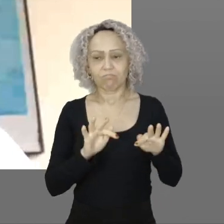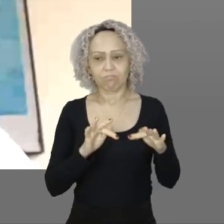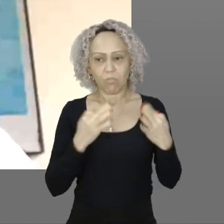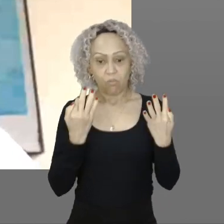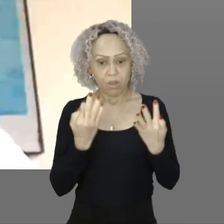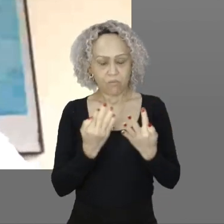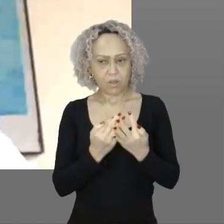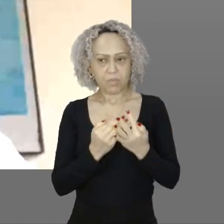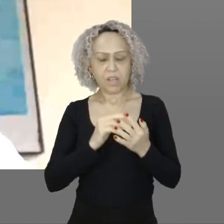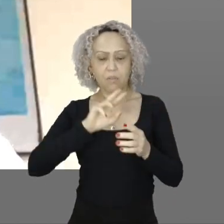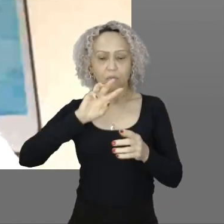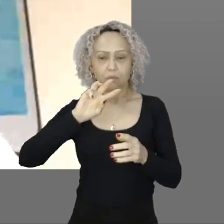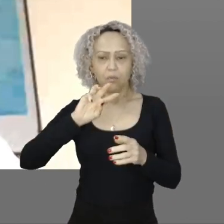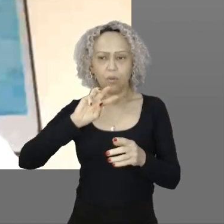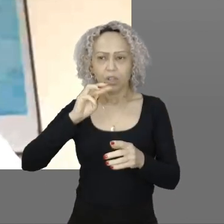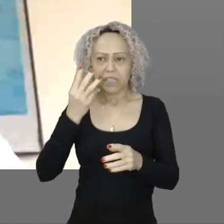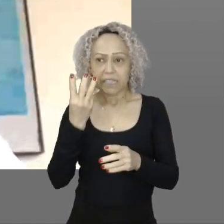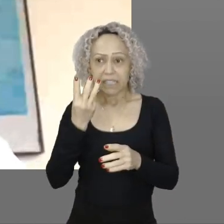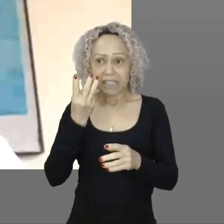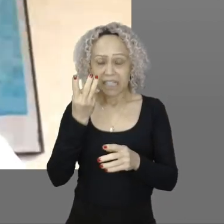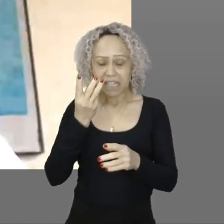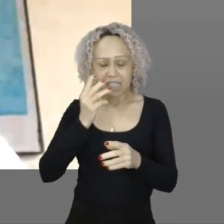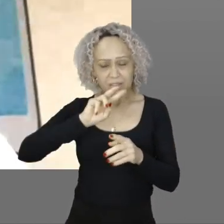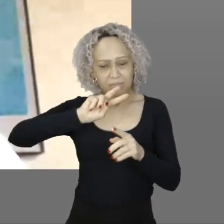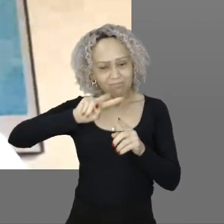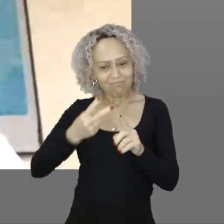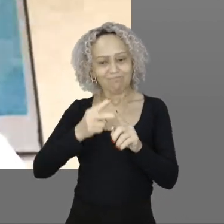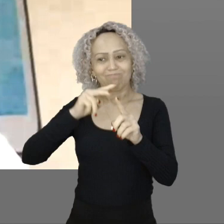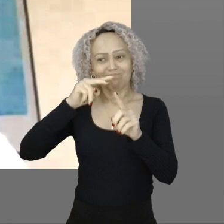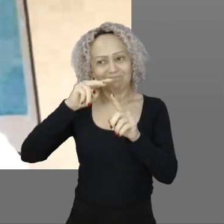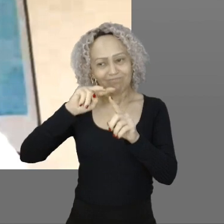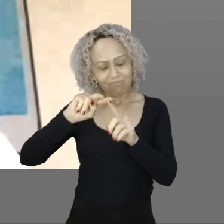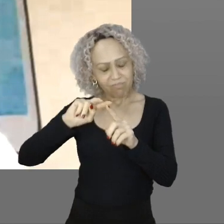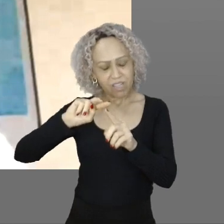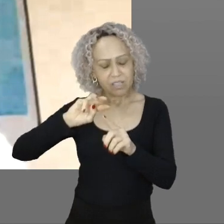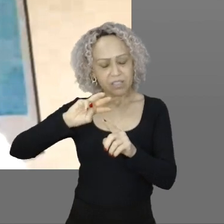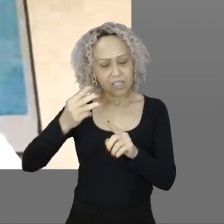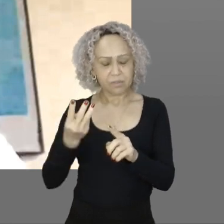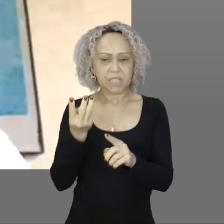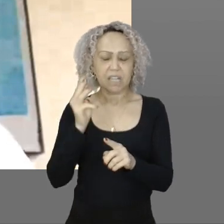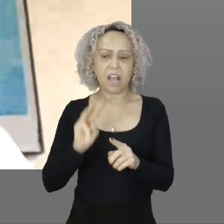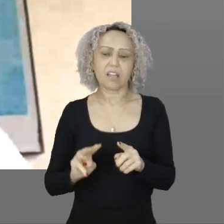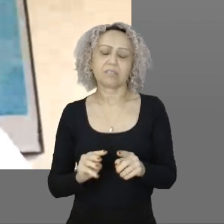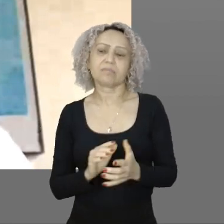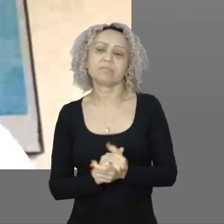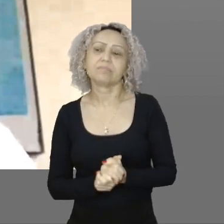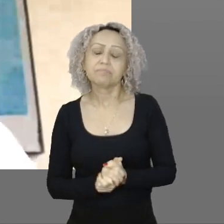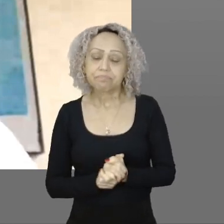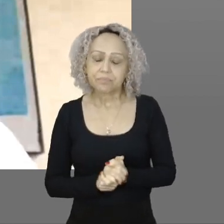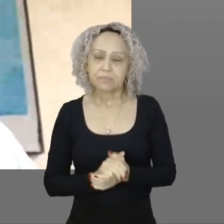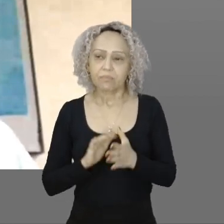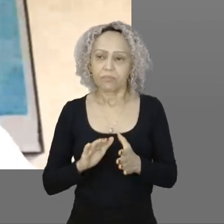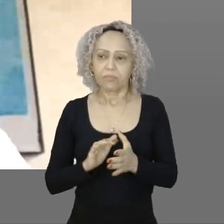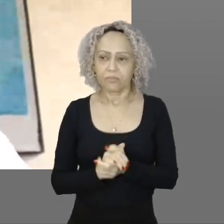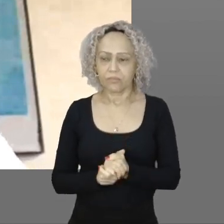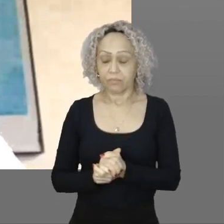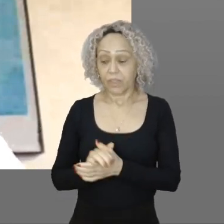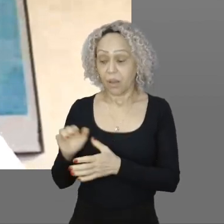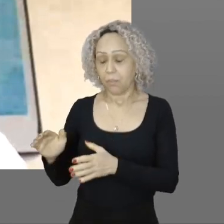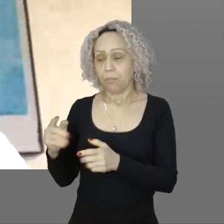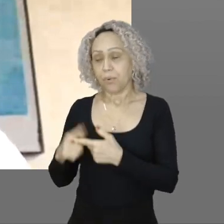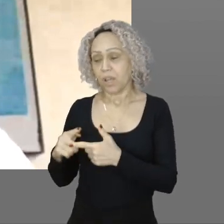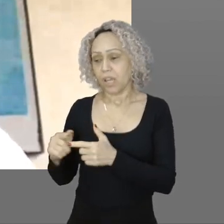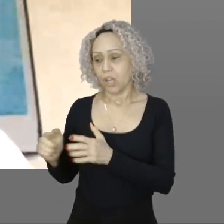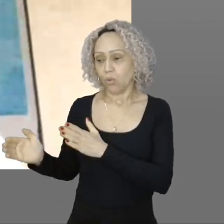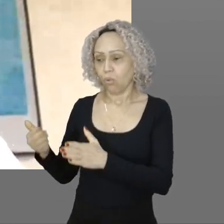o governo anterior de Bolsonaro foi um governo que fez um programa emergencial pré-eleitoral,